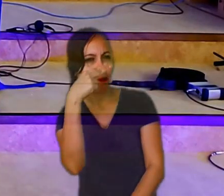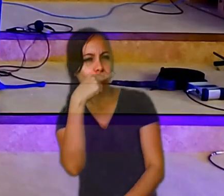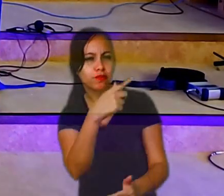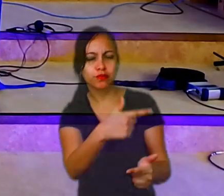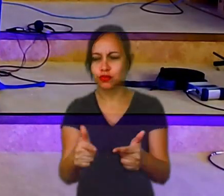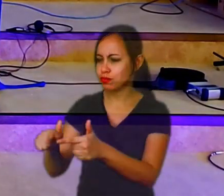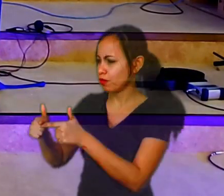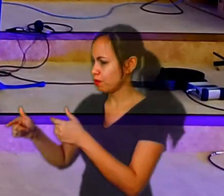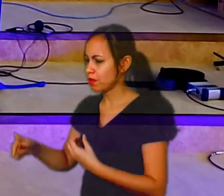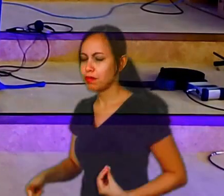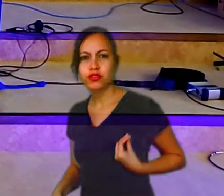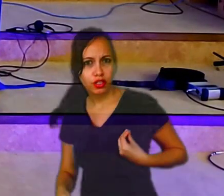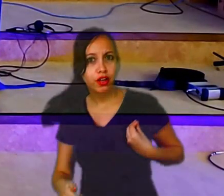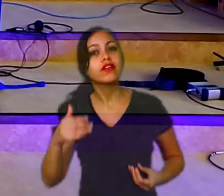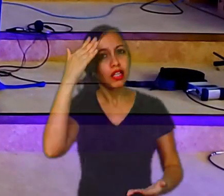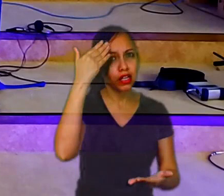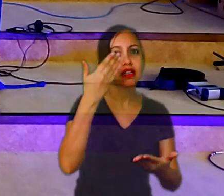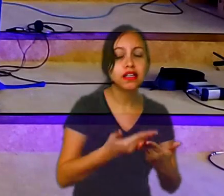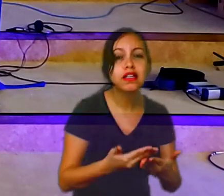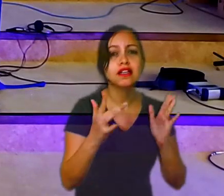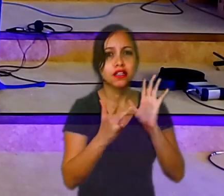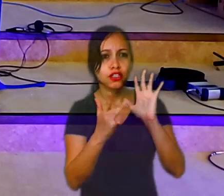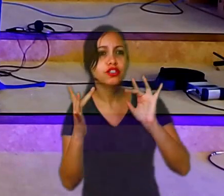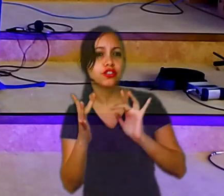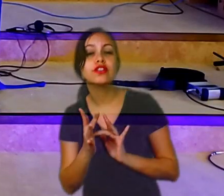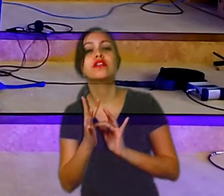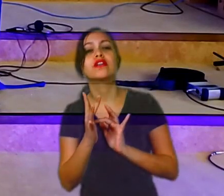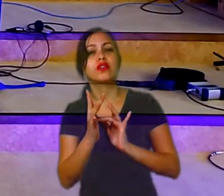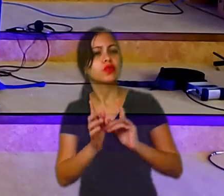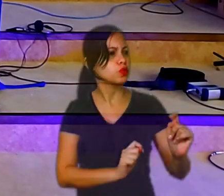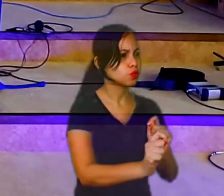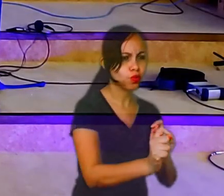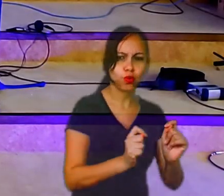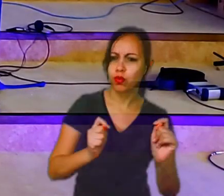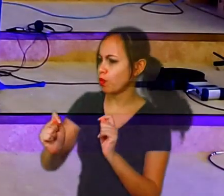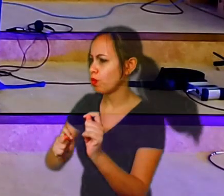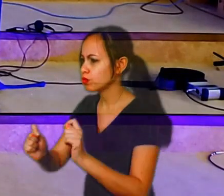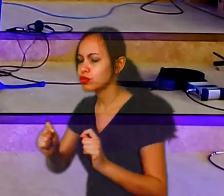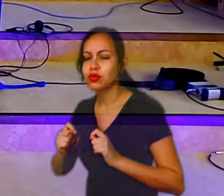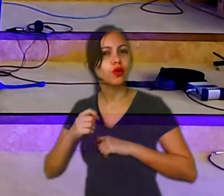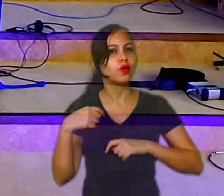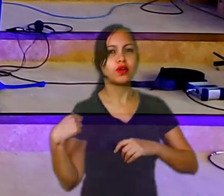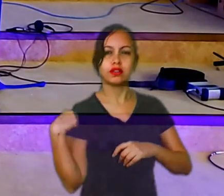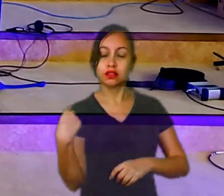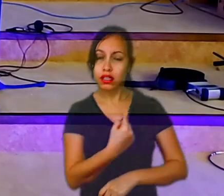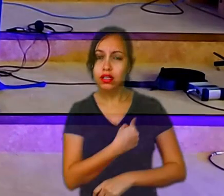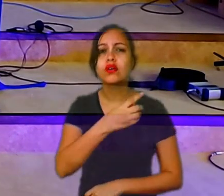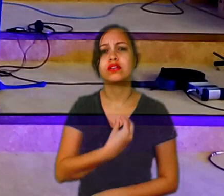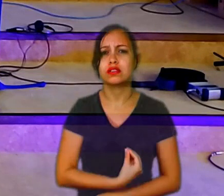tempestades da vida. Creia que Jesus está no controle das nossas vidas, do nosso